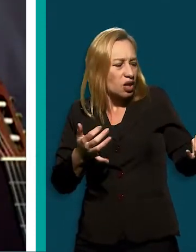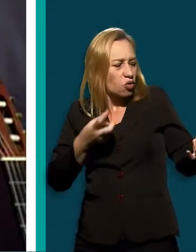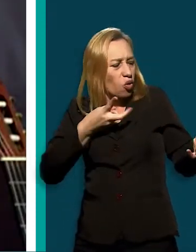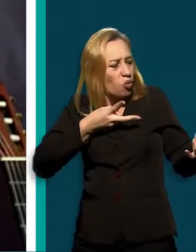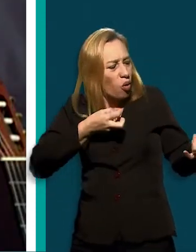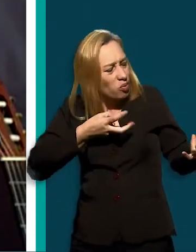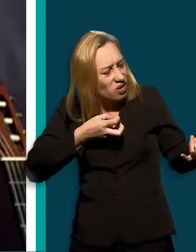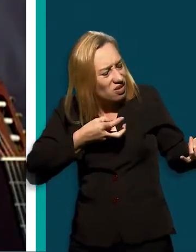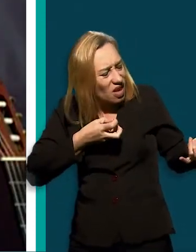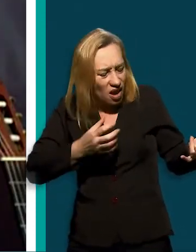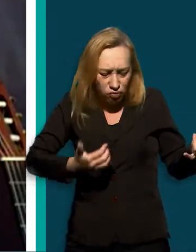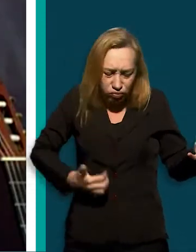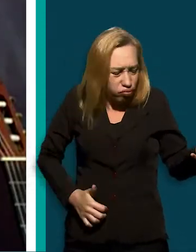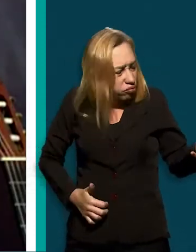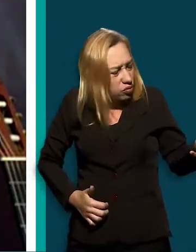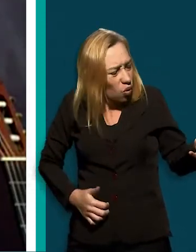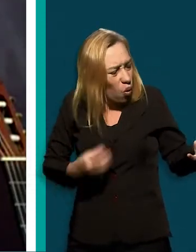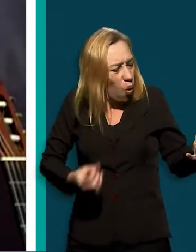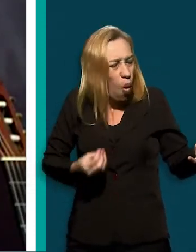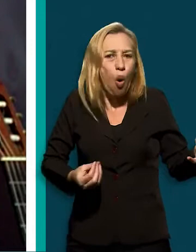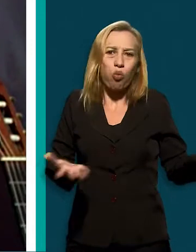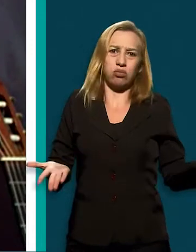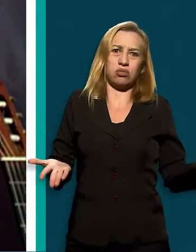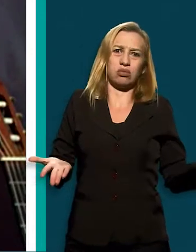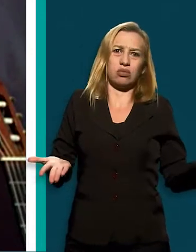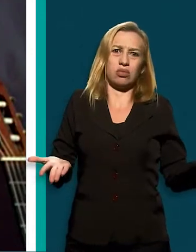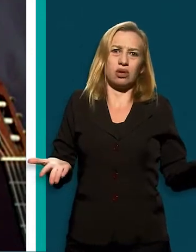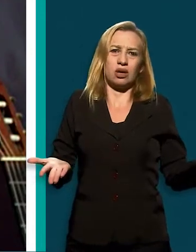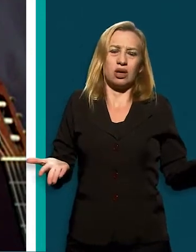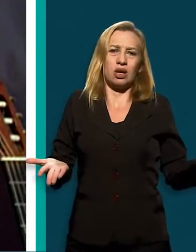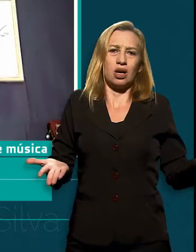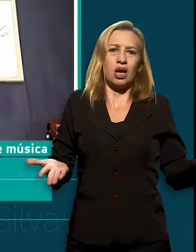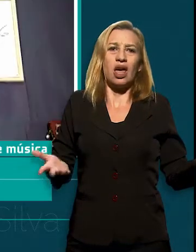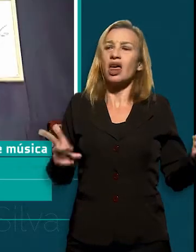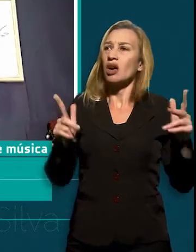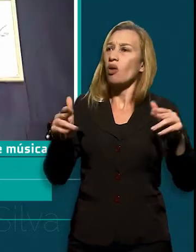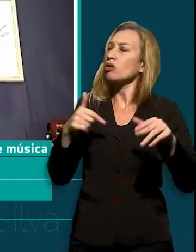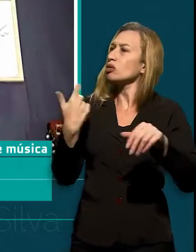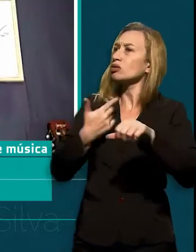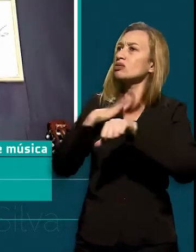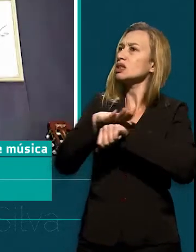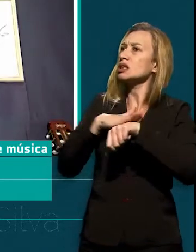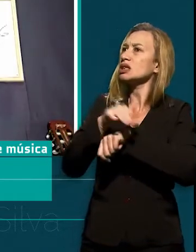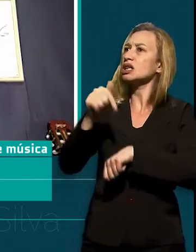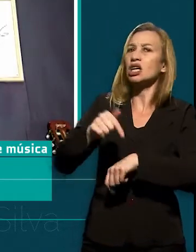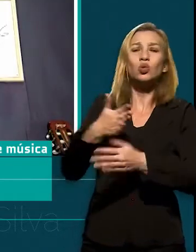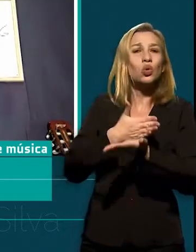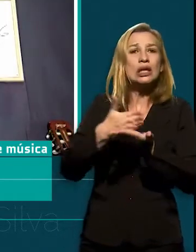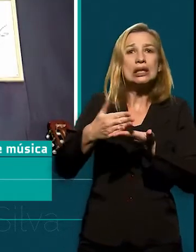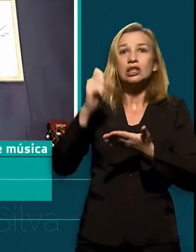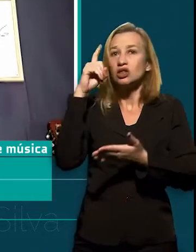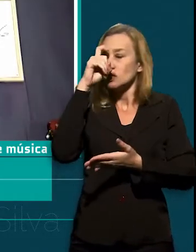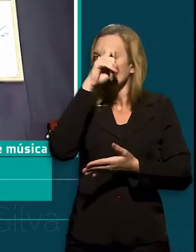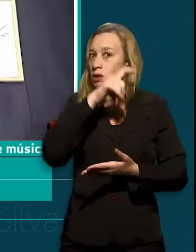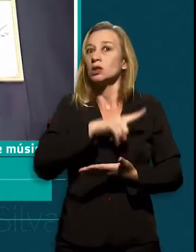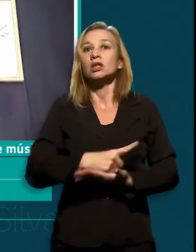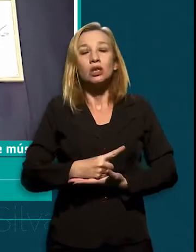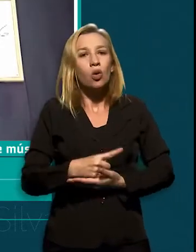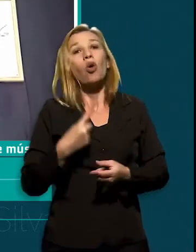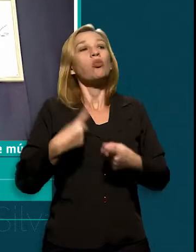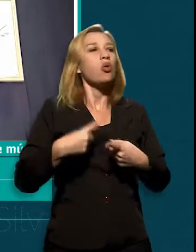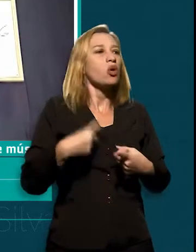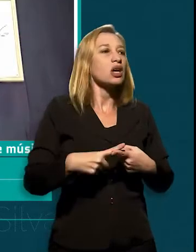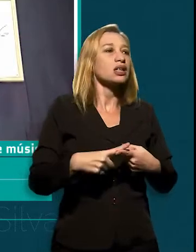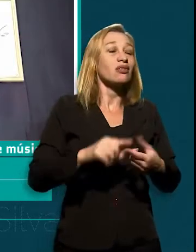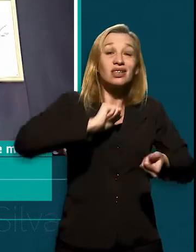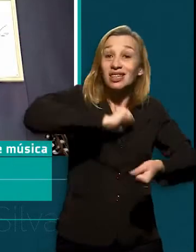eu observo ali? E é como a gente está conversando. No início, a gente tinha muitas